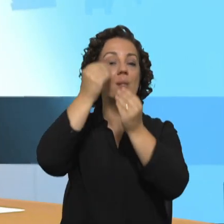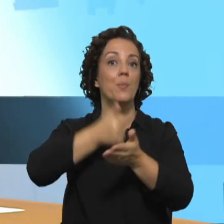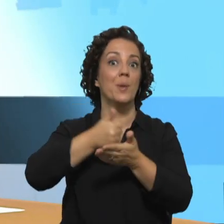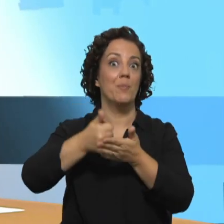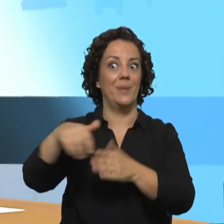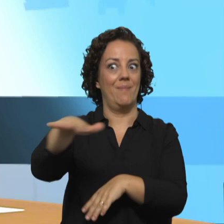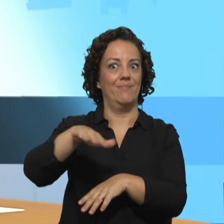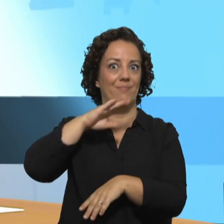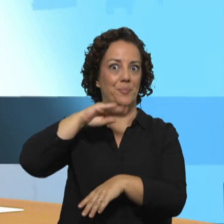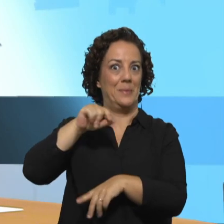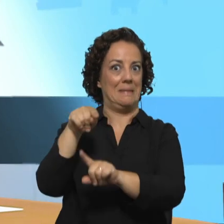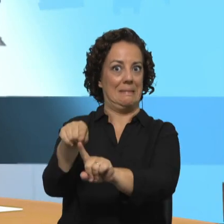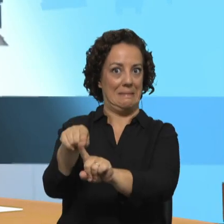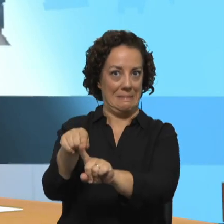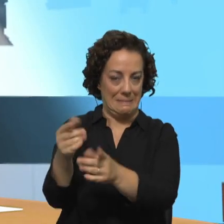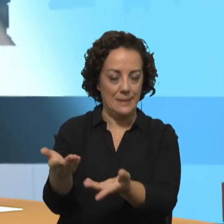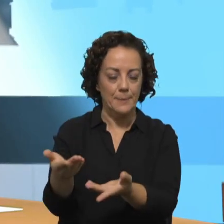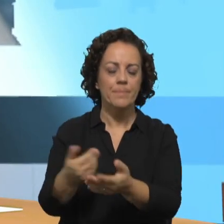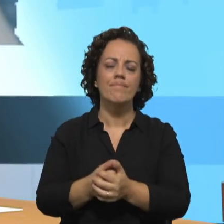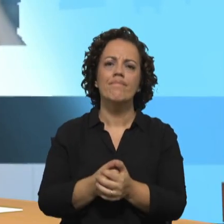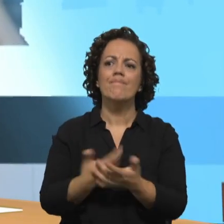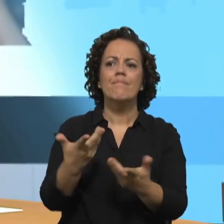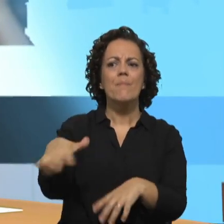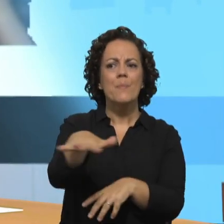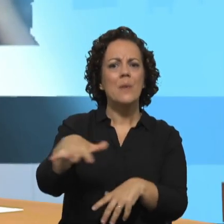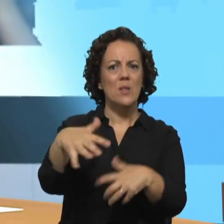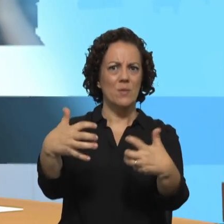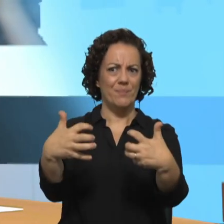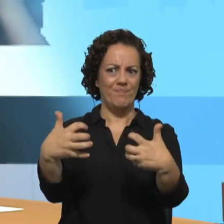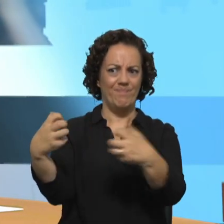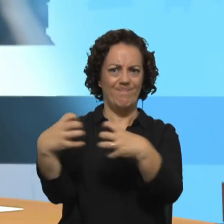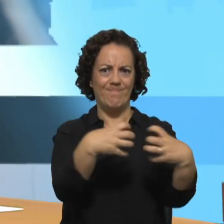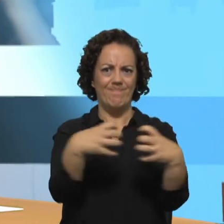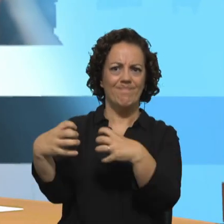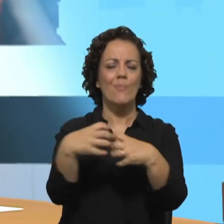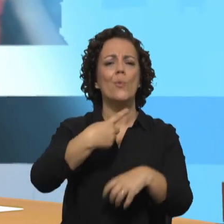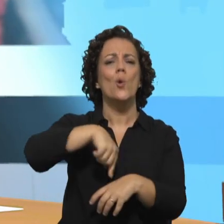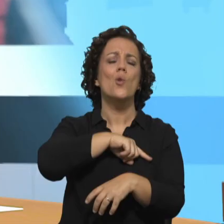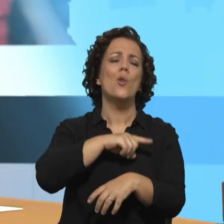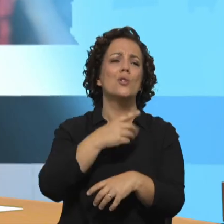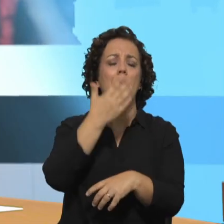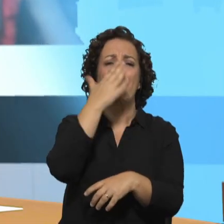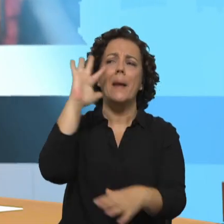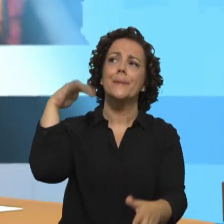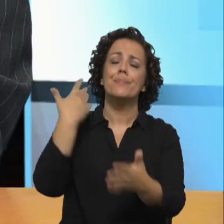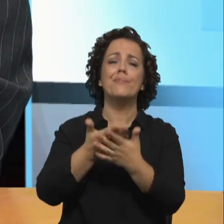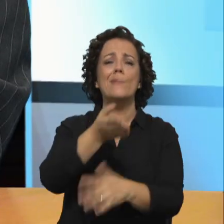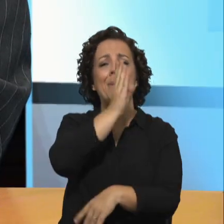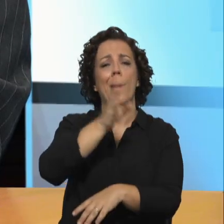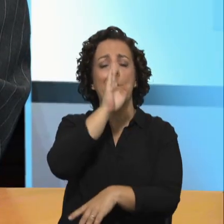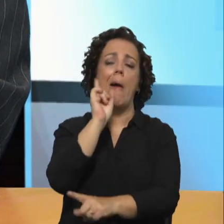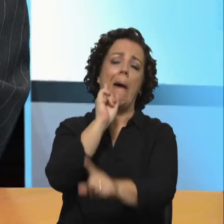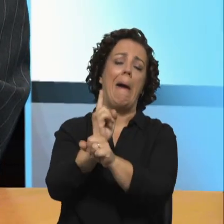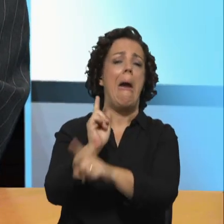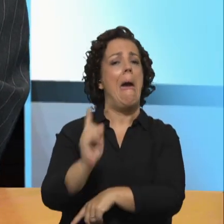teve. E estamos a falar de um conflito que quase todos nós nos habituámos a ver desde sempre. Ora,